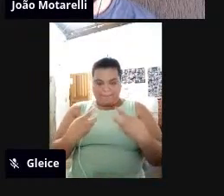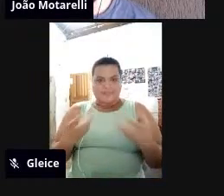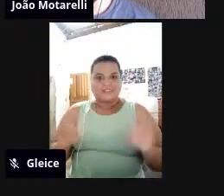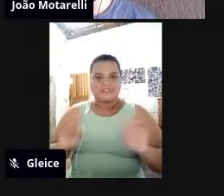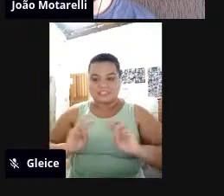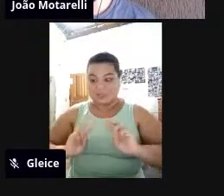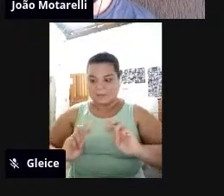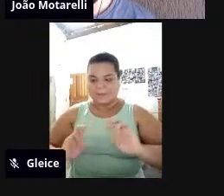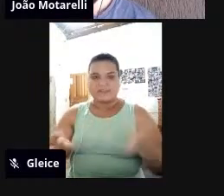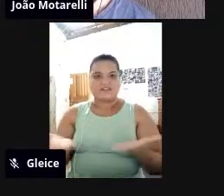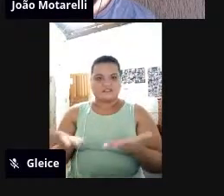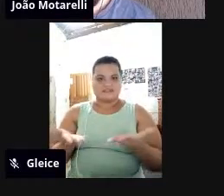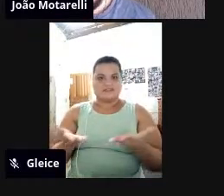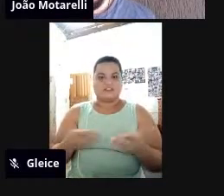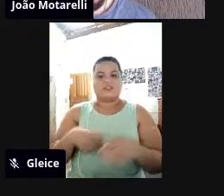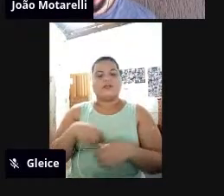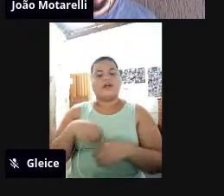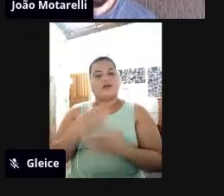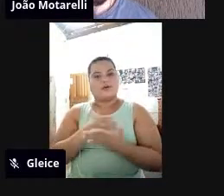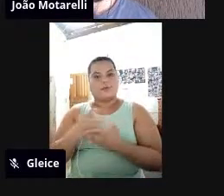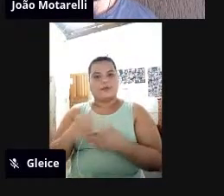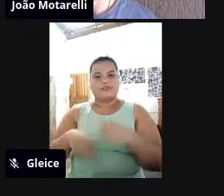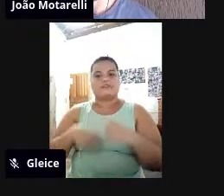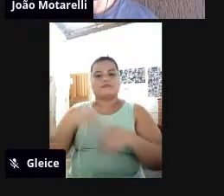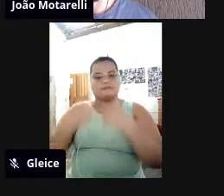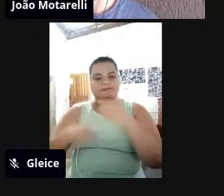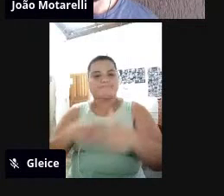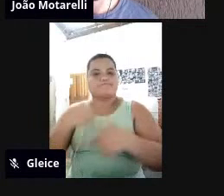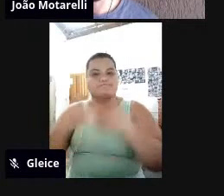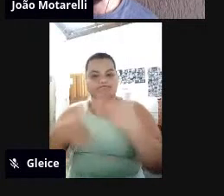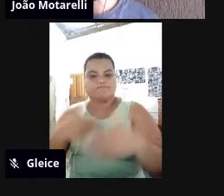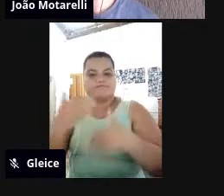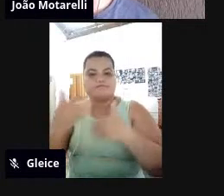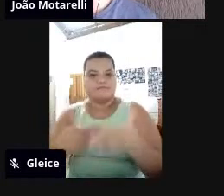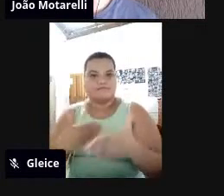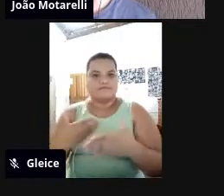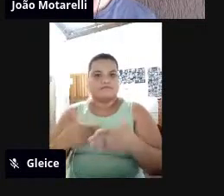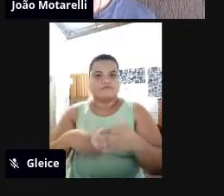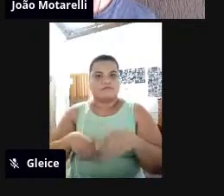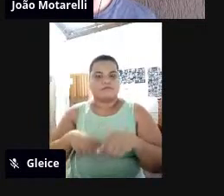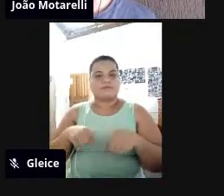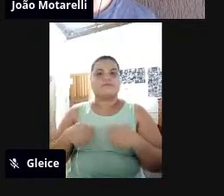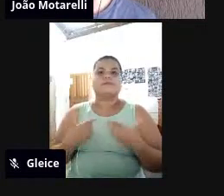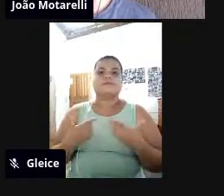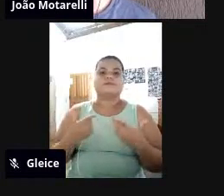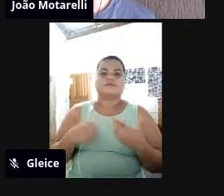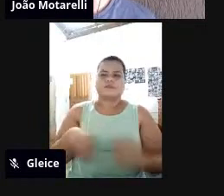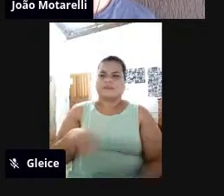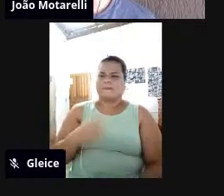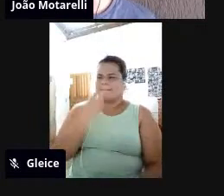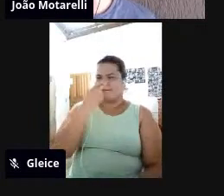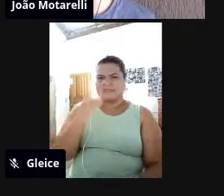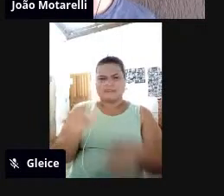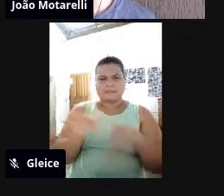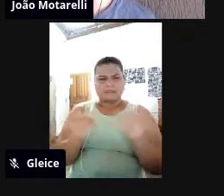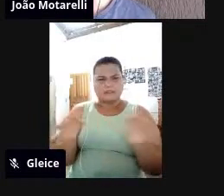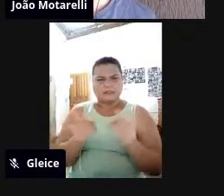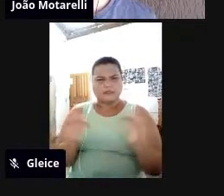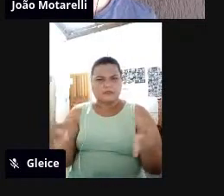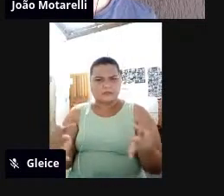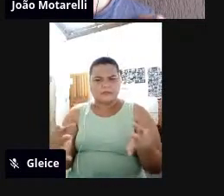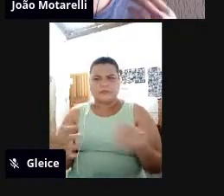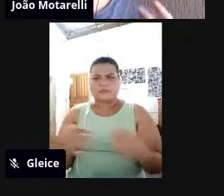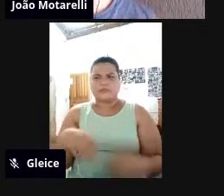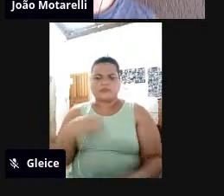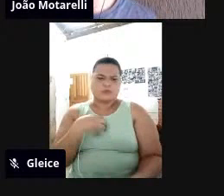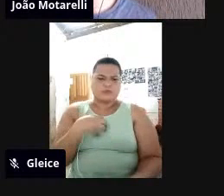o comportamento. Que nesse exemplo que eu dei, pode não parecer tão, né, alterado o comportamento,